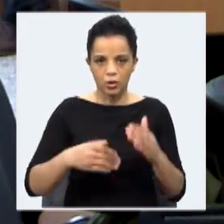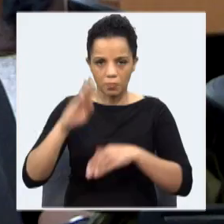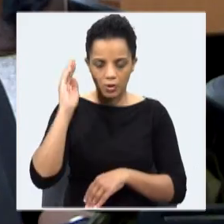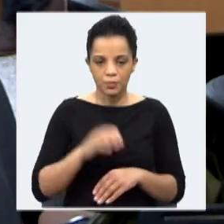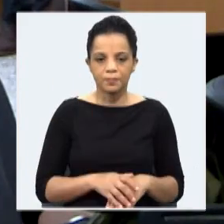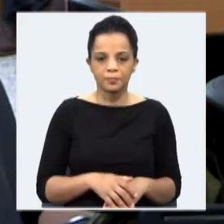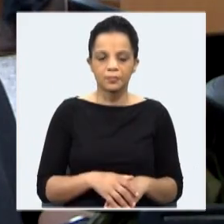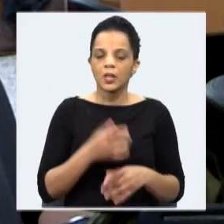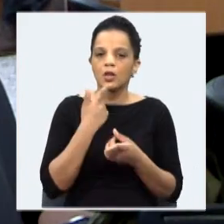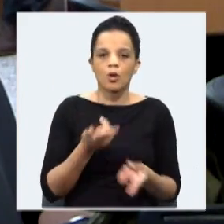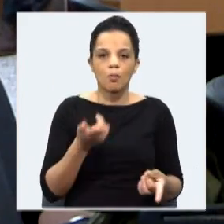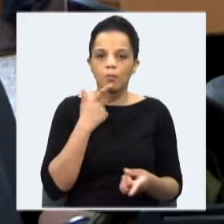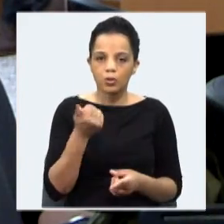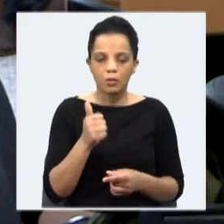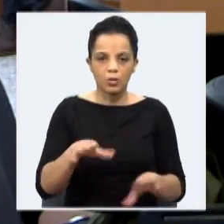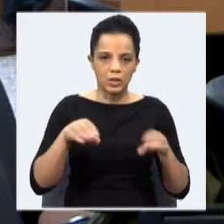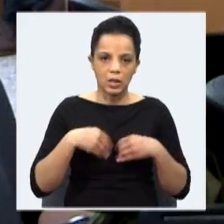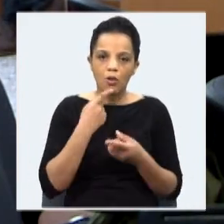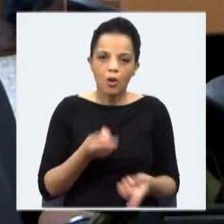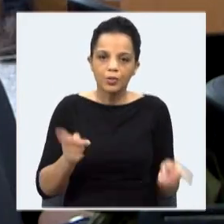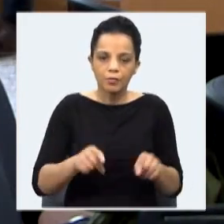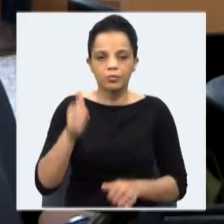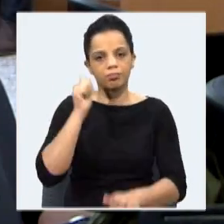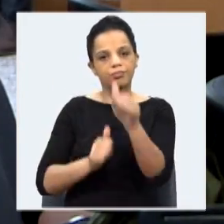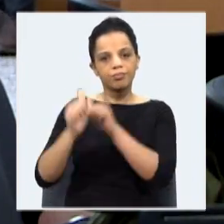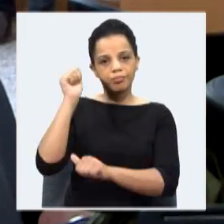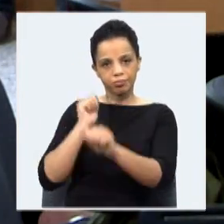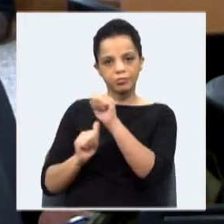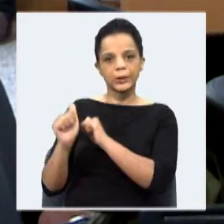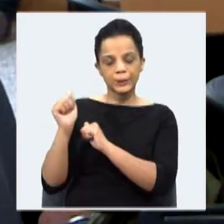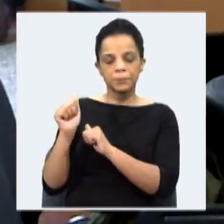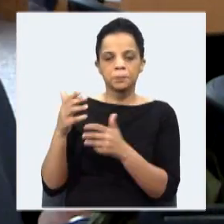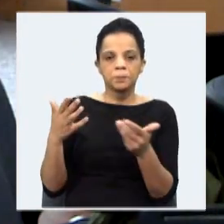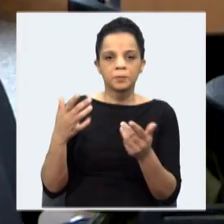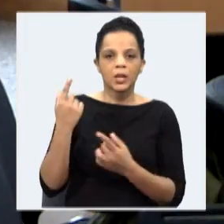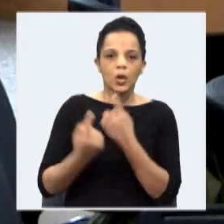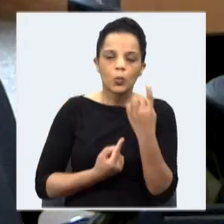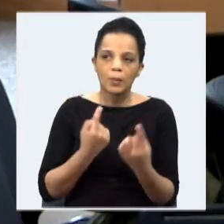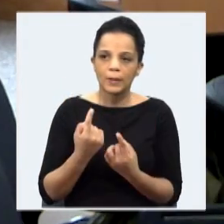podemos deixar que volte o retrocesso, não é? Que haja aqui